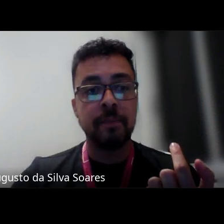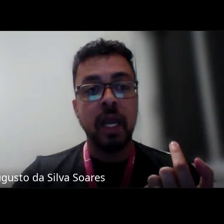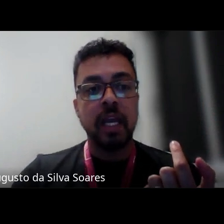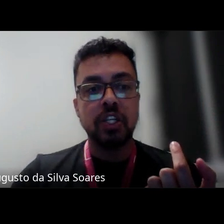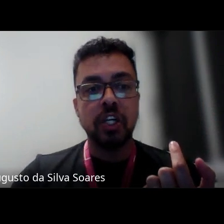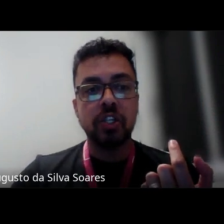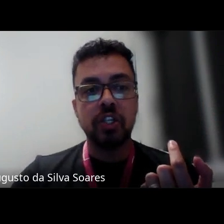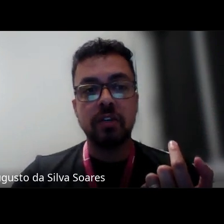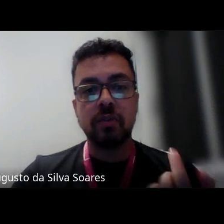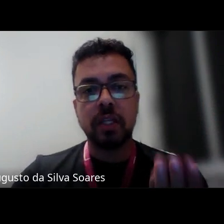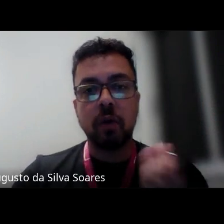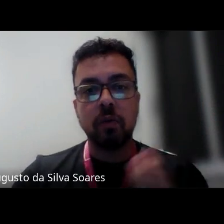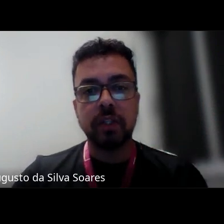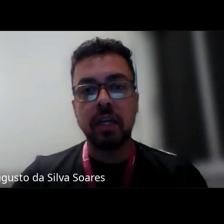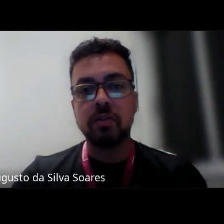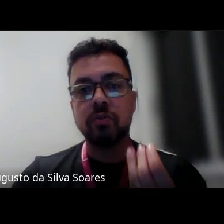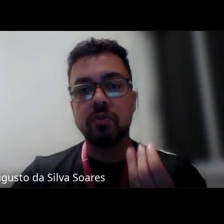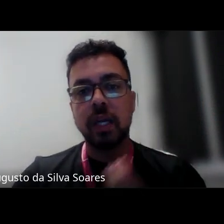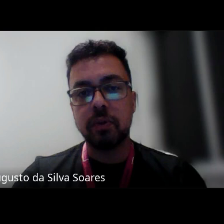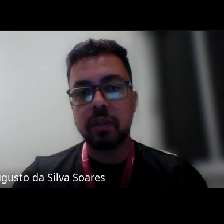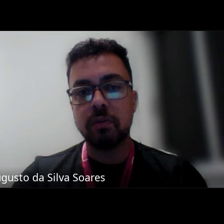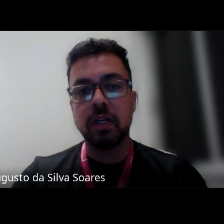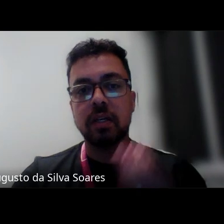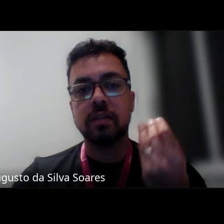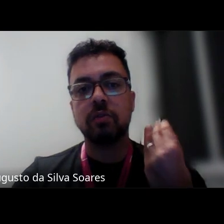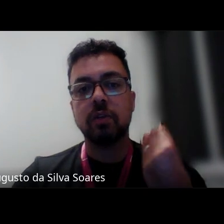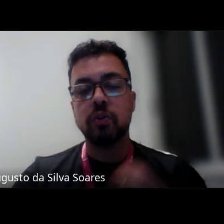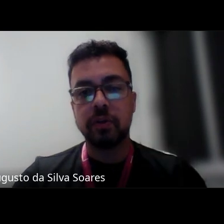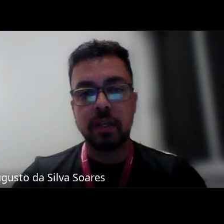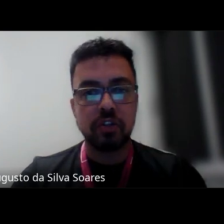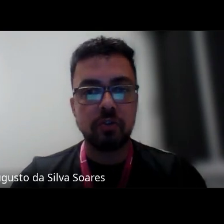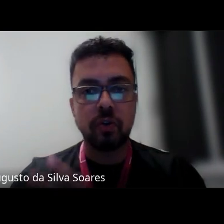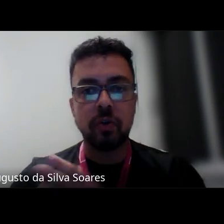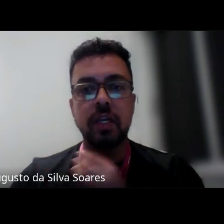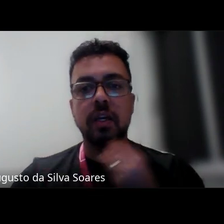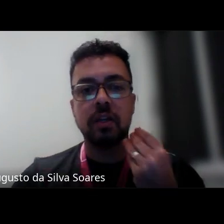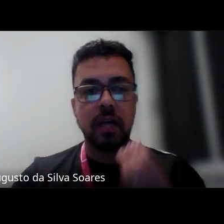tá? Diante disso, ele dá um contexto do que é biossegurança